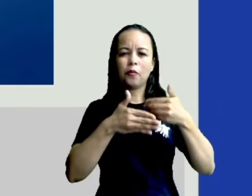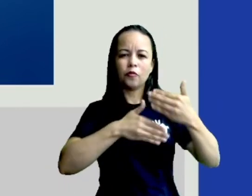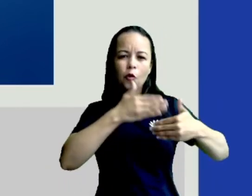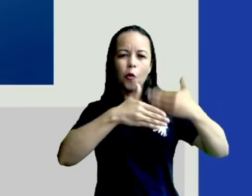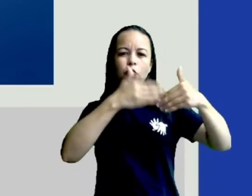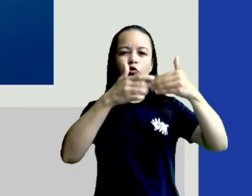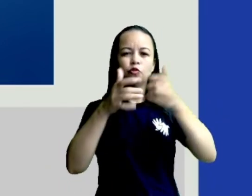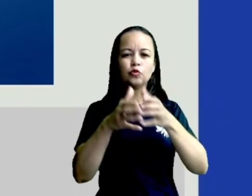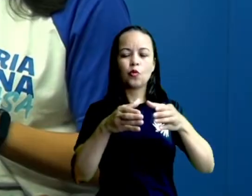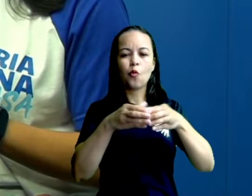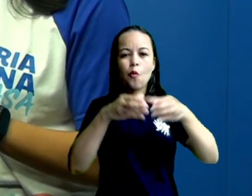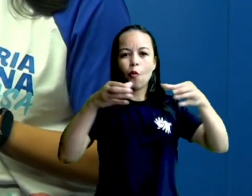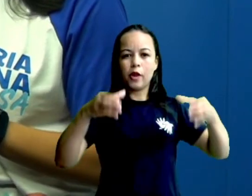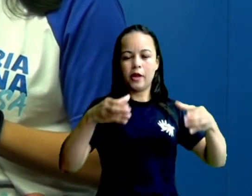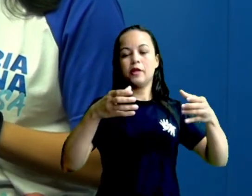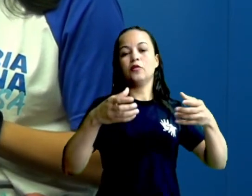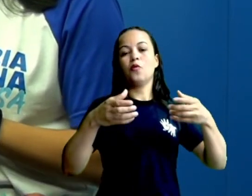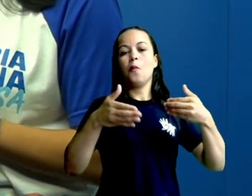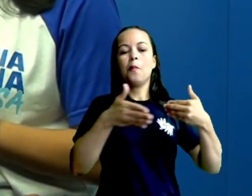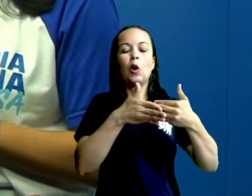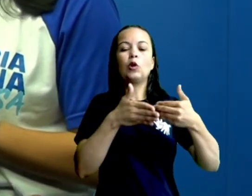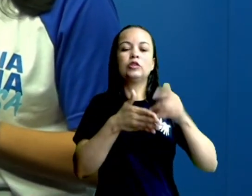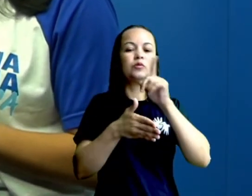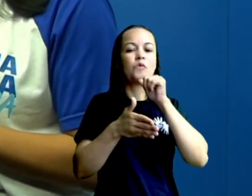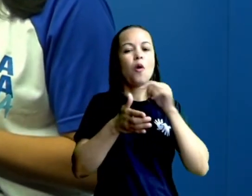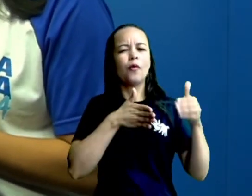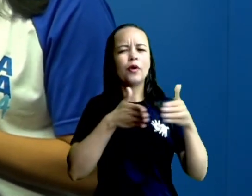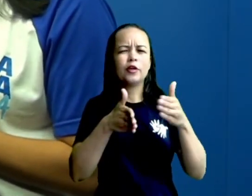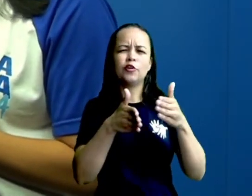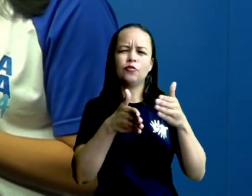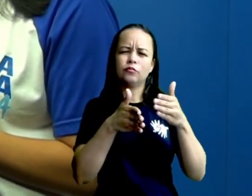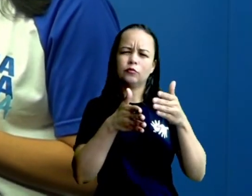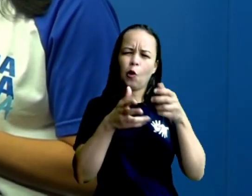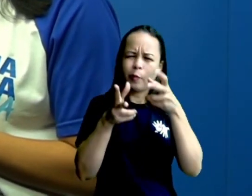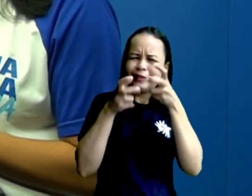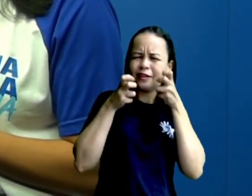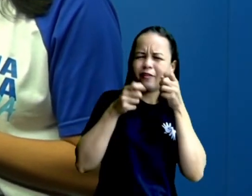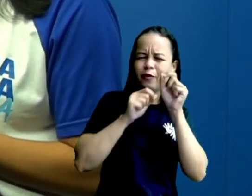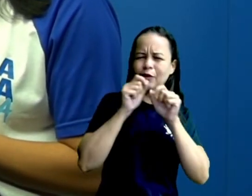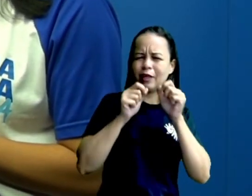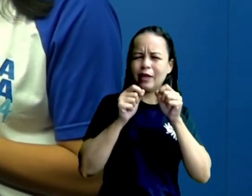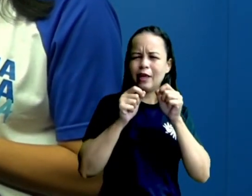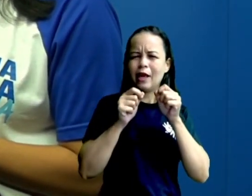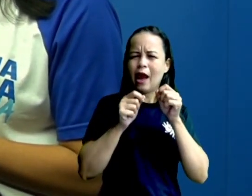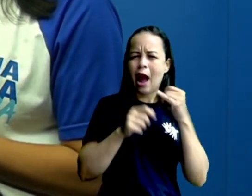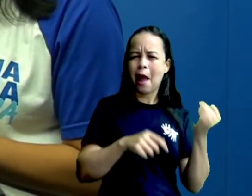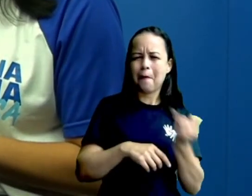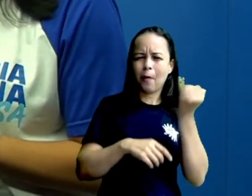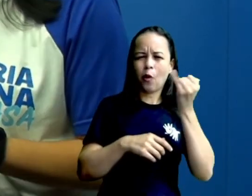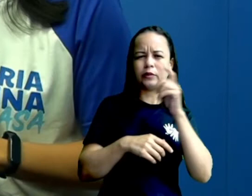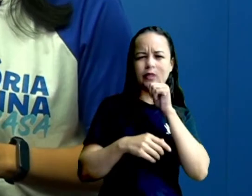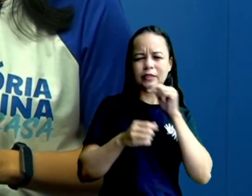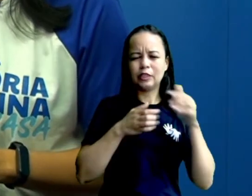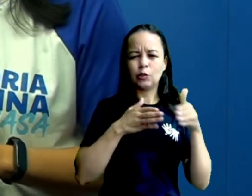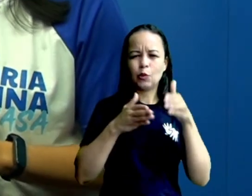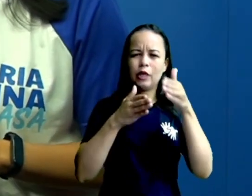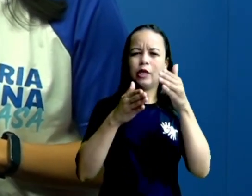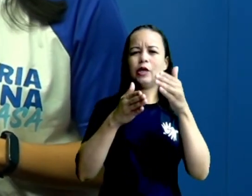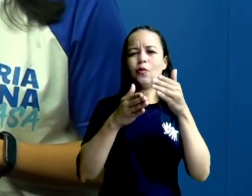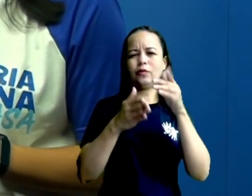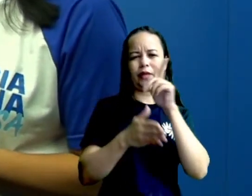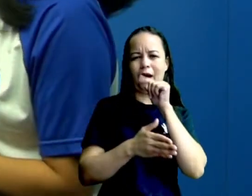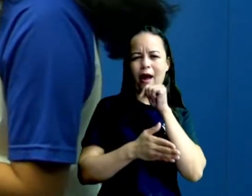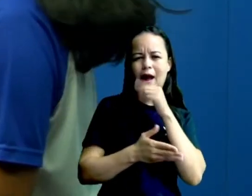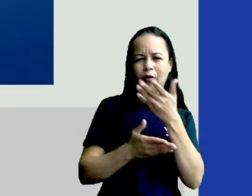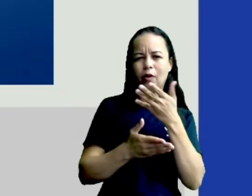que tudo era instalado próximo ao rio. Viram a importância da água aí agora? A água era usada para tudo, minha